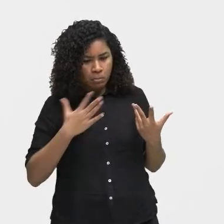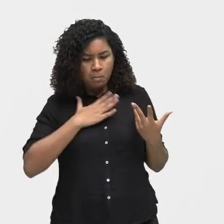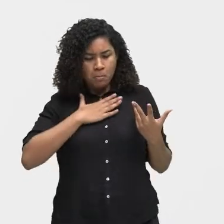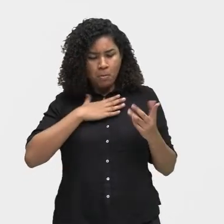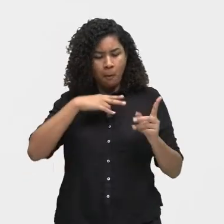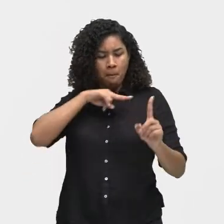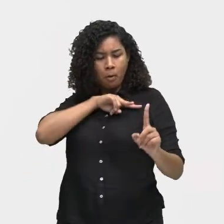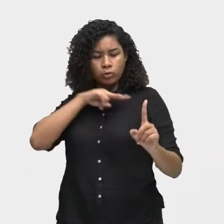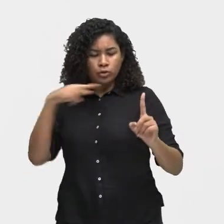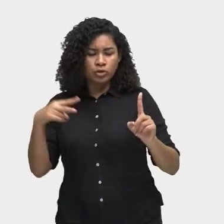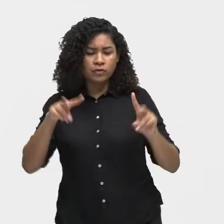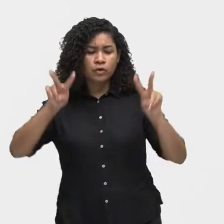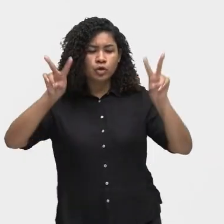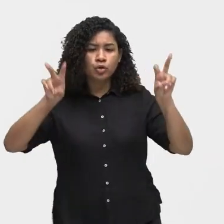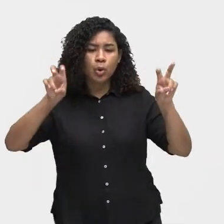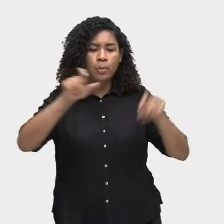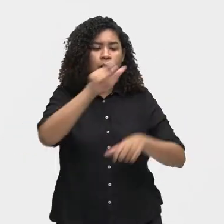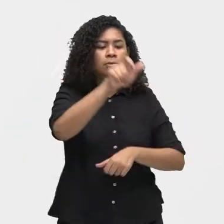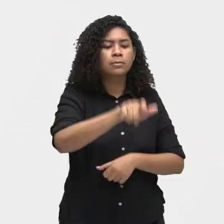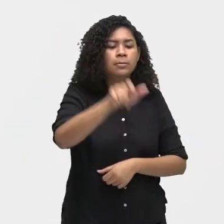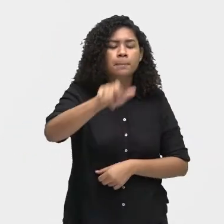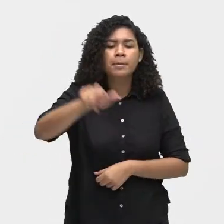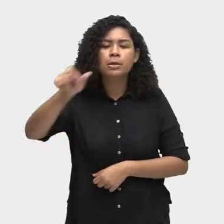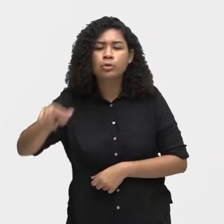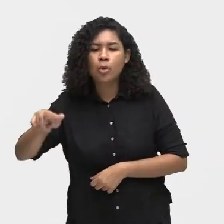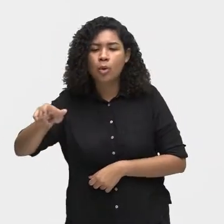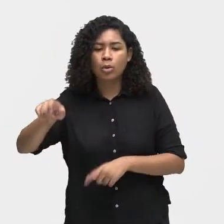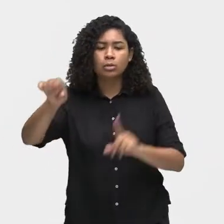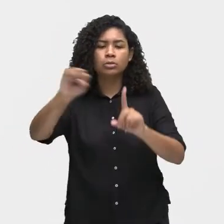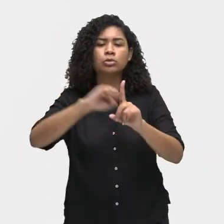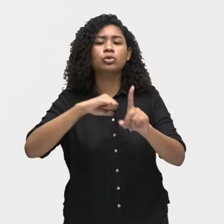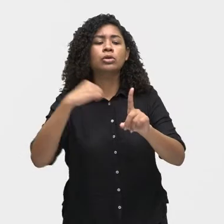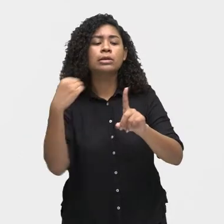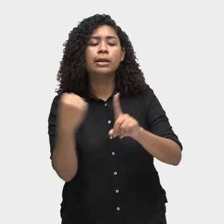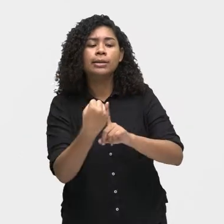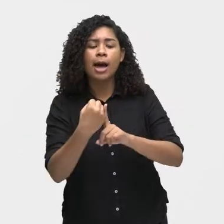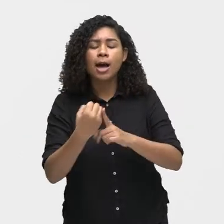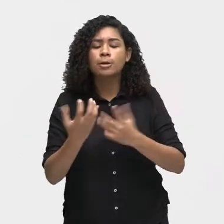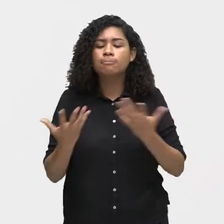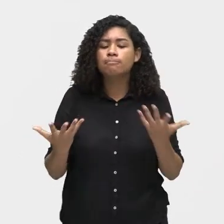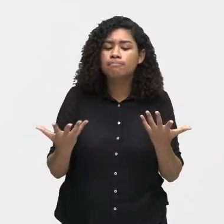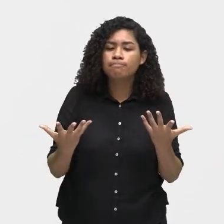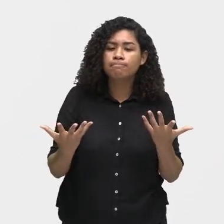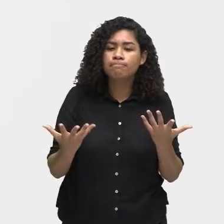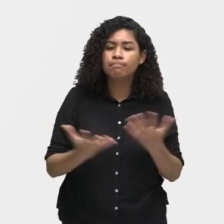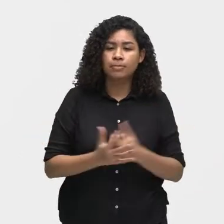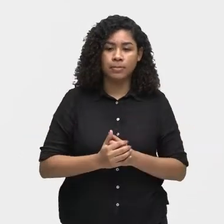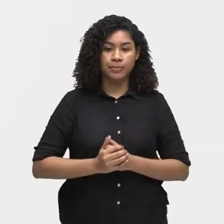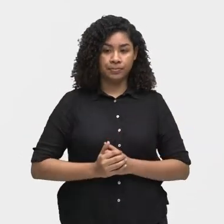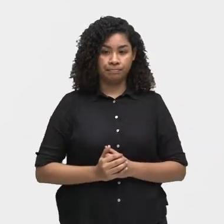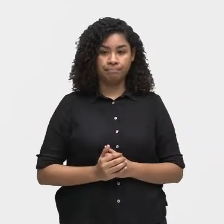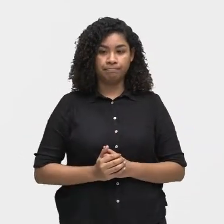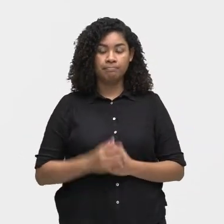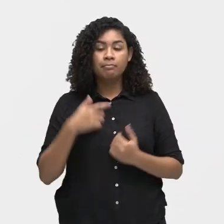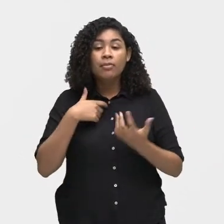te rodeiam, a toda a sociedade que te rodeia, né? E aqui